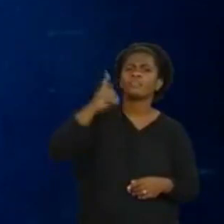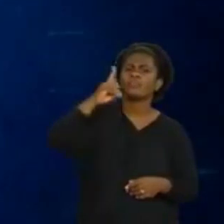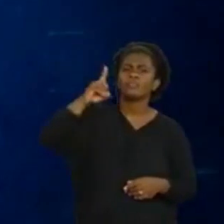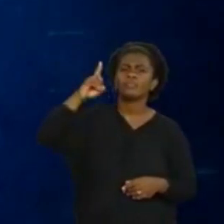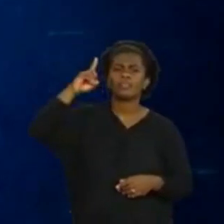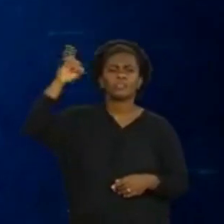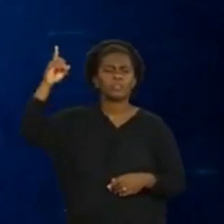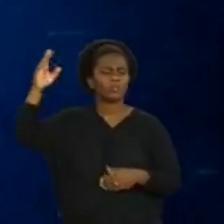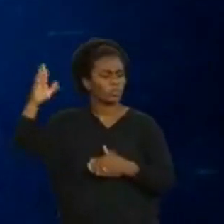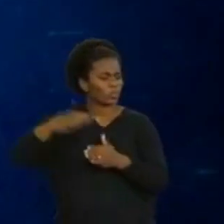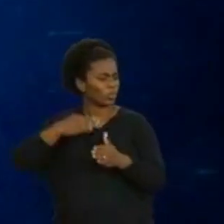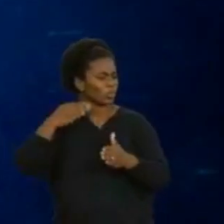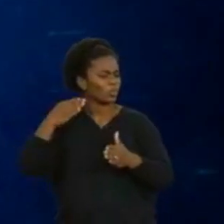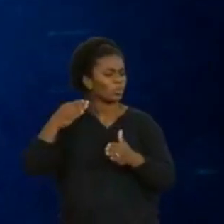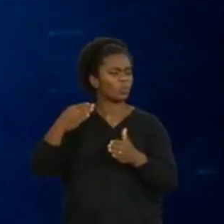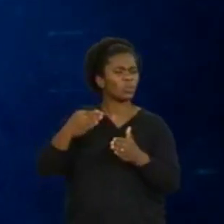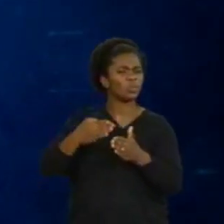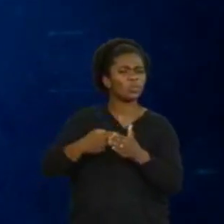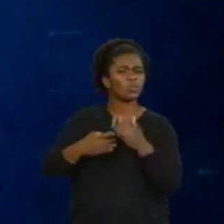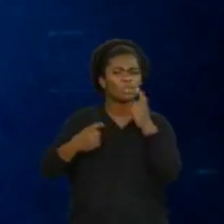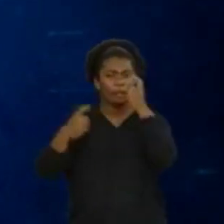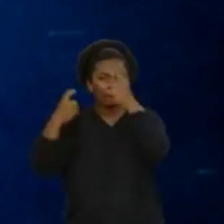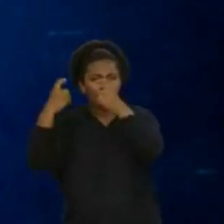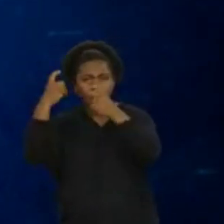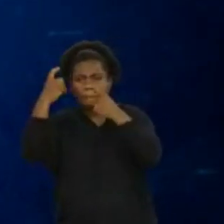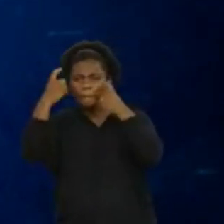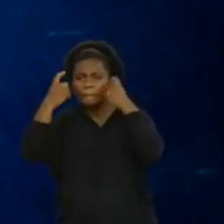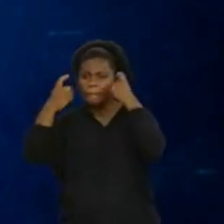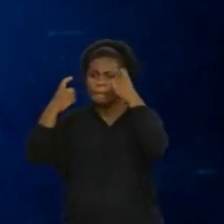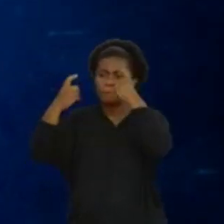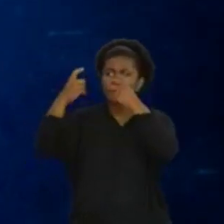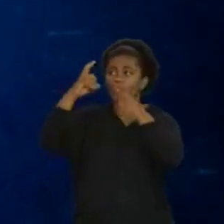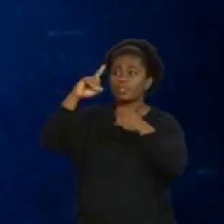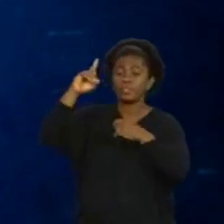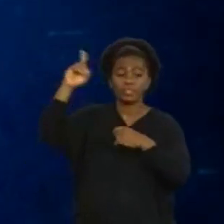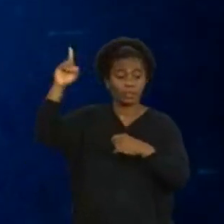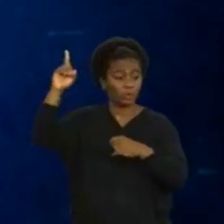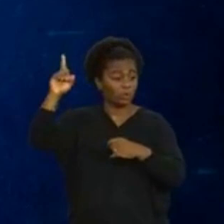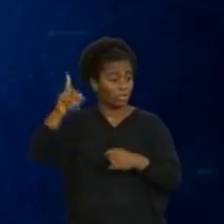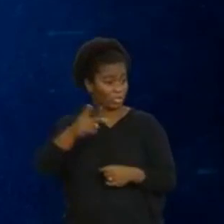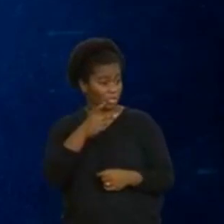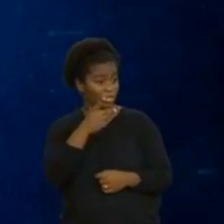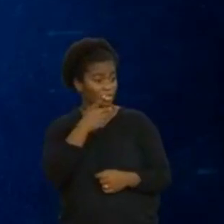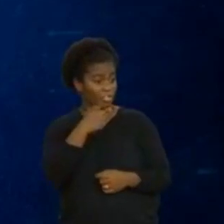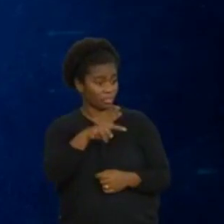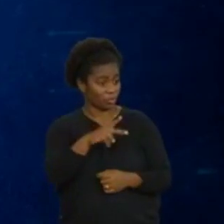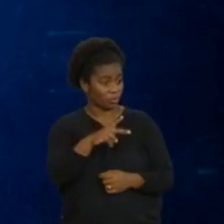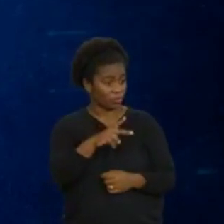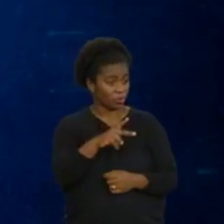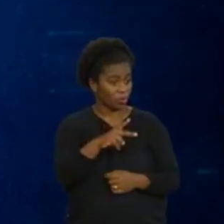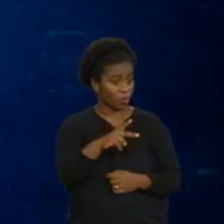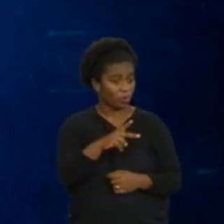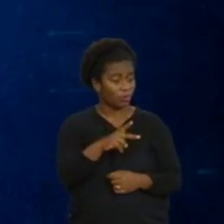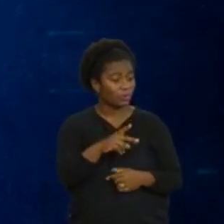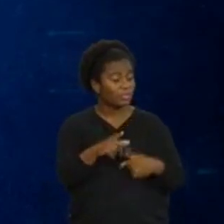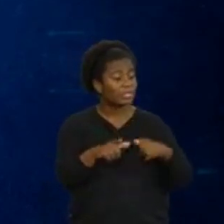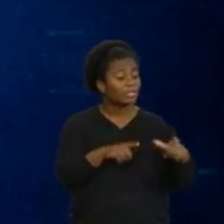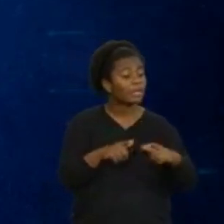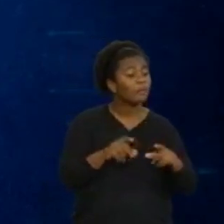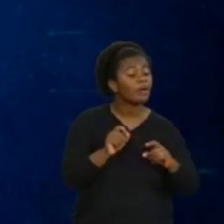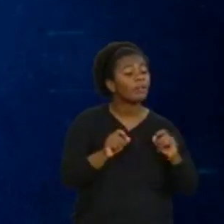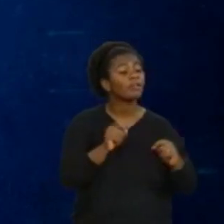o trabalho. E o teu trabalho? E o teu trabalho